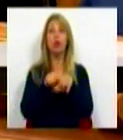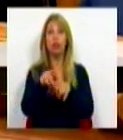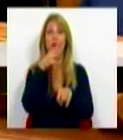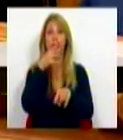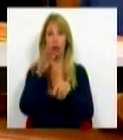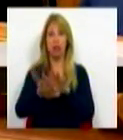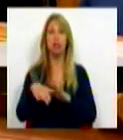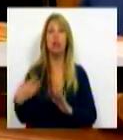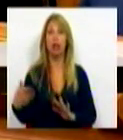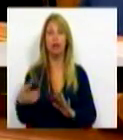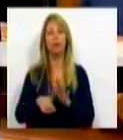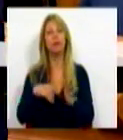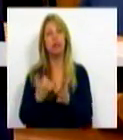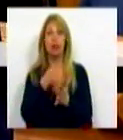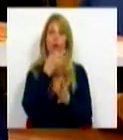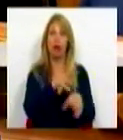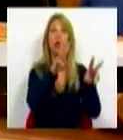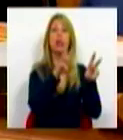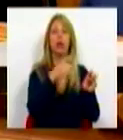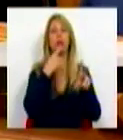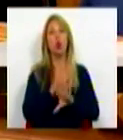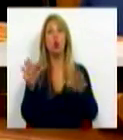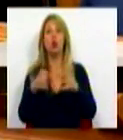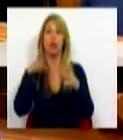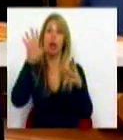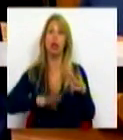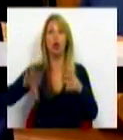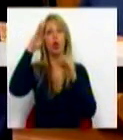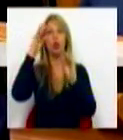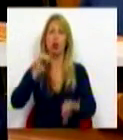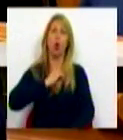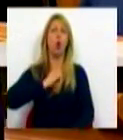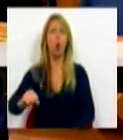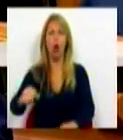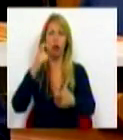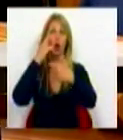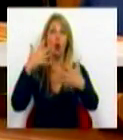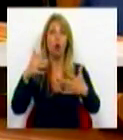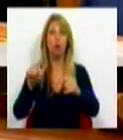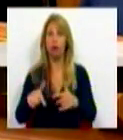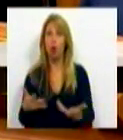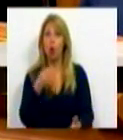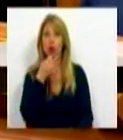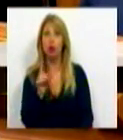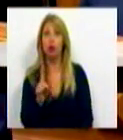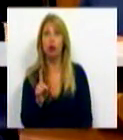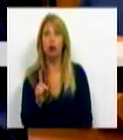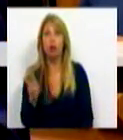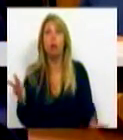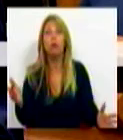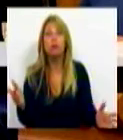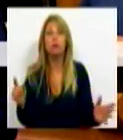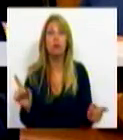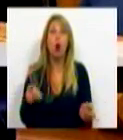que se fala nisto dizem que o Conselho Nacional de Educação estaria contra. Hoje já não vieram dizer isto. Talvez por terem